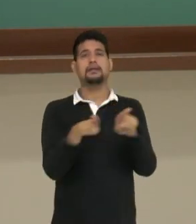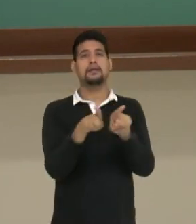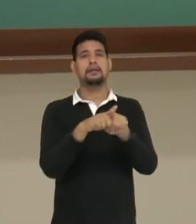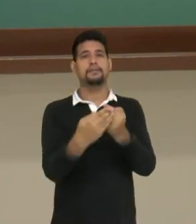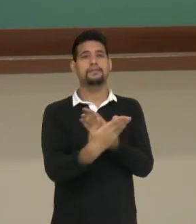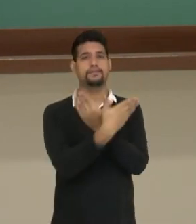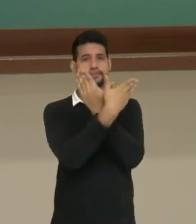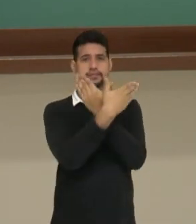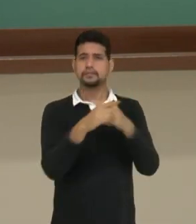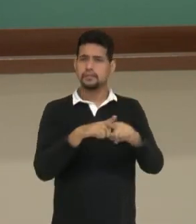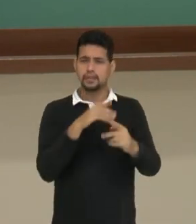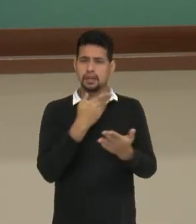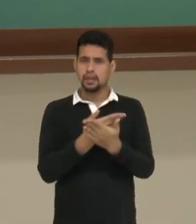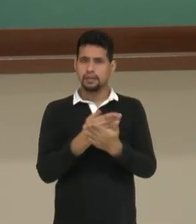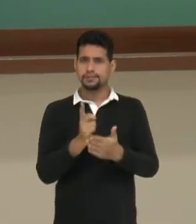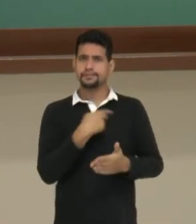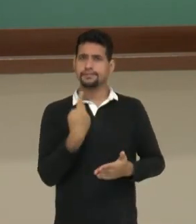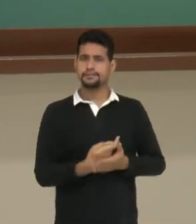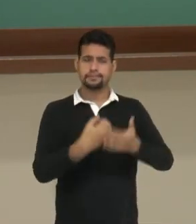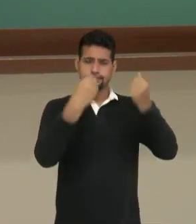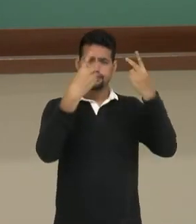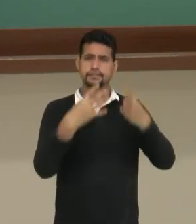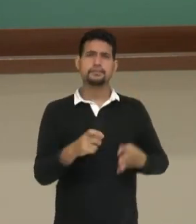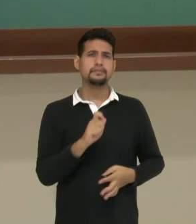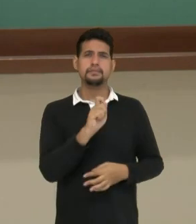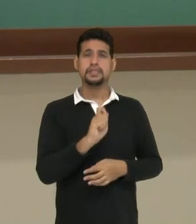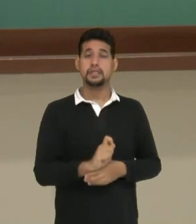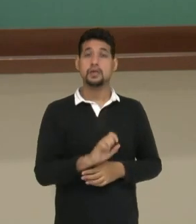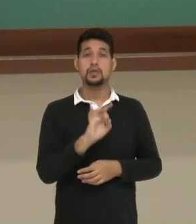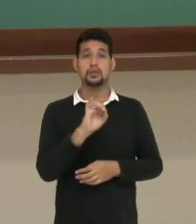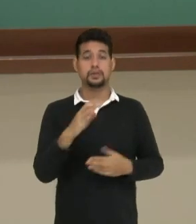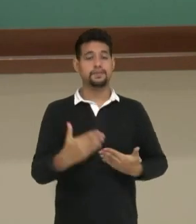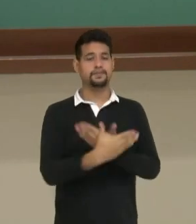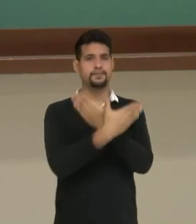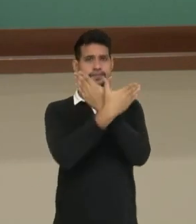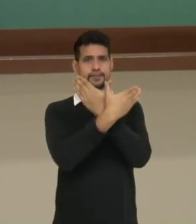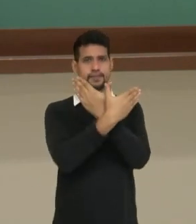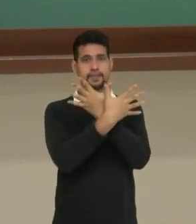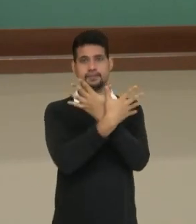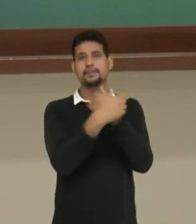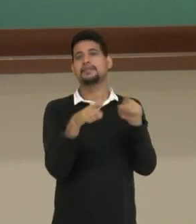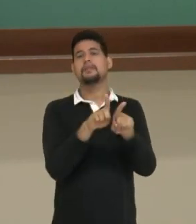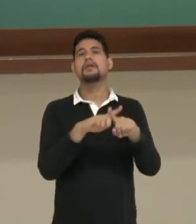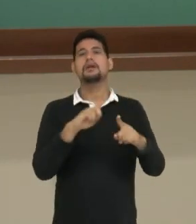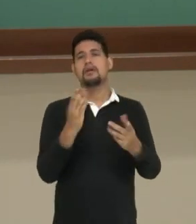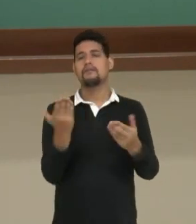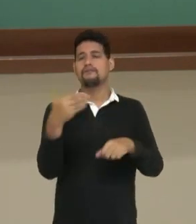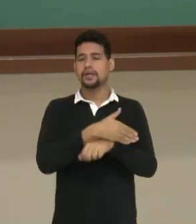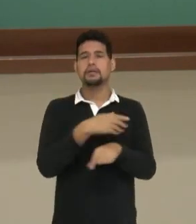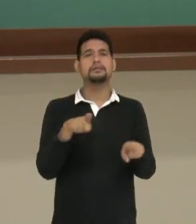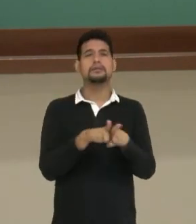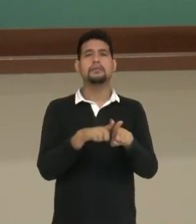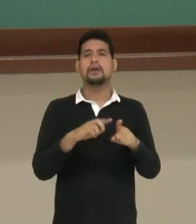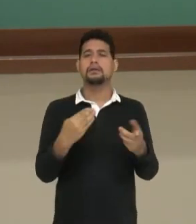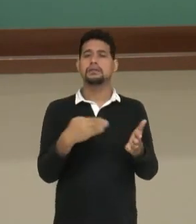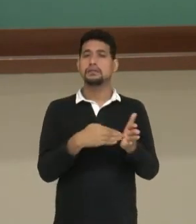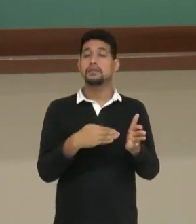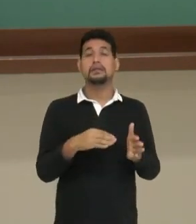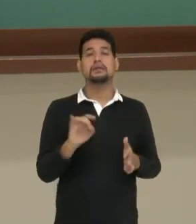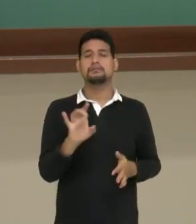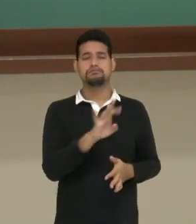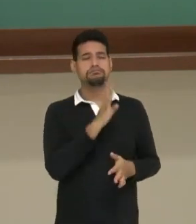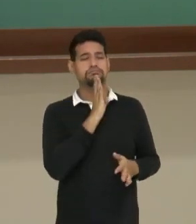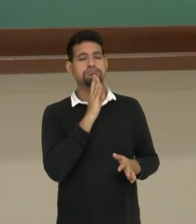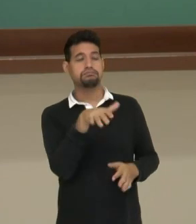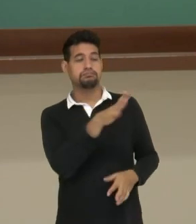Inca. Nessa aula nós falamos especificamente do Império Inca. O Francisco Pizarro vem, então, acaba